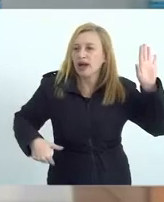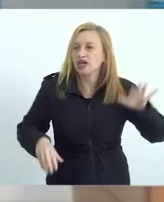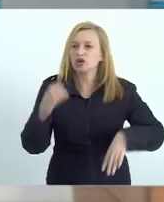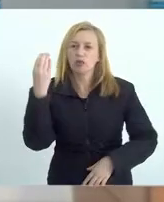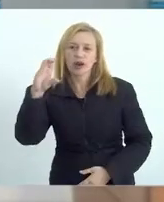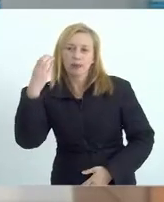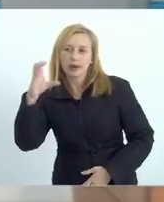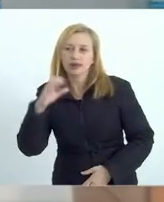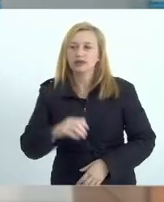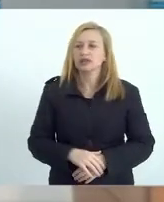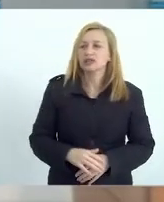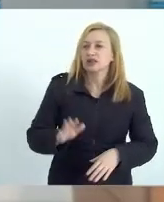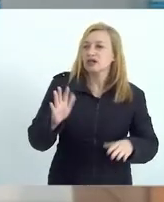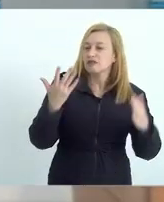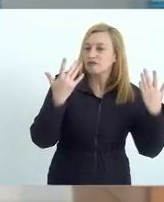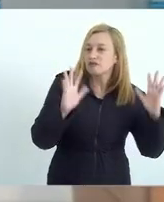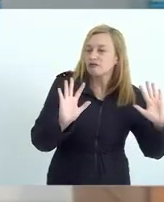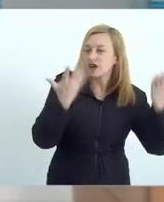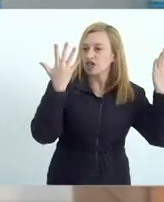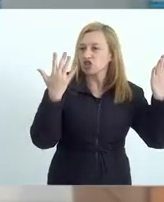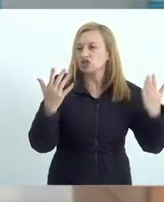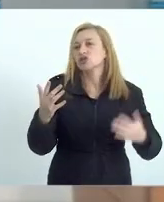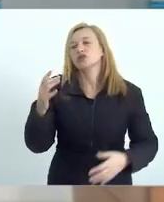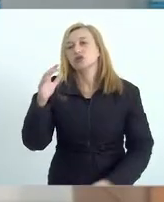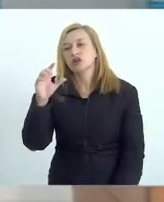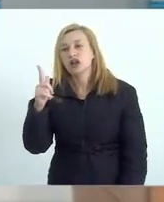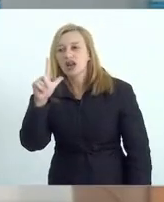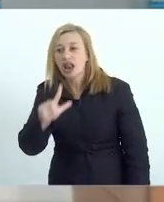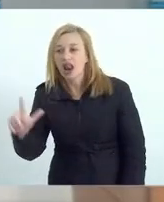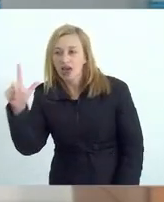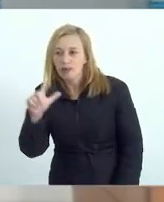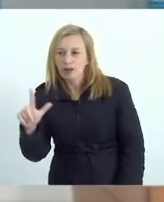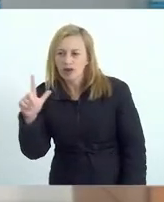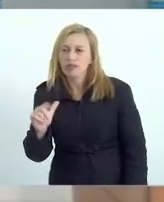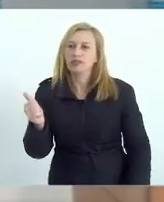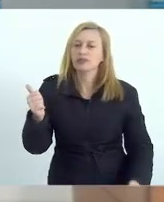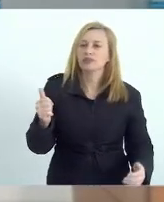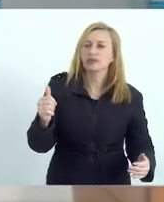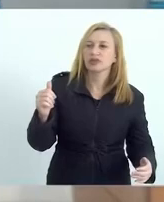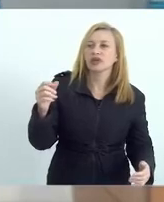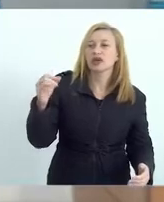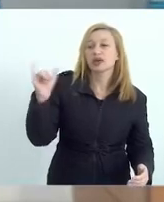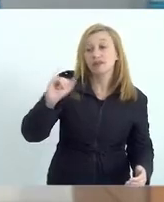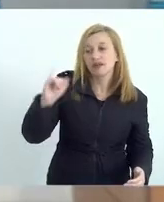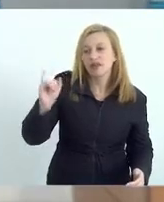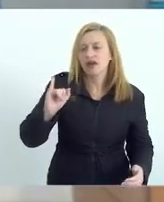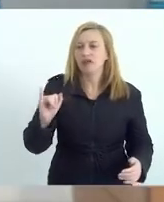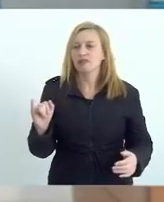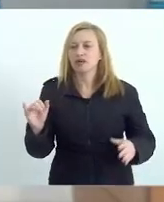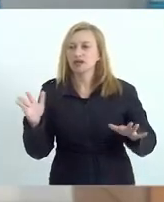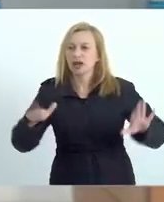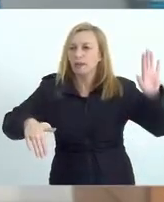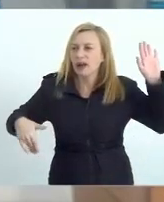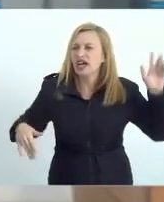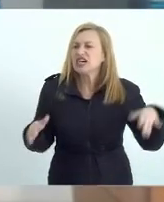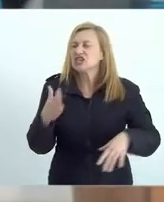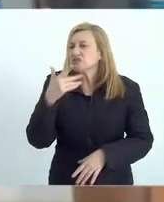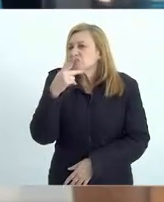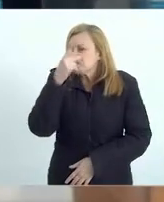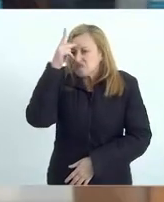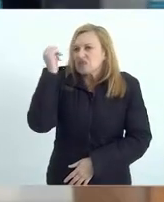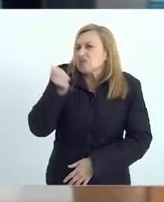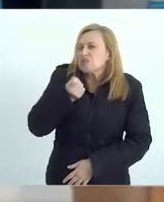para fazer eventos na Praia do Leblon na praia de Ipanema Ninguém queria fazer evento